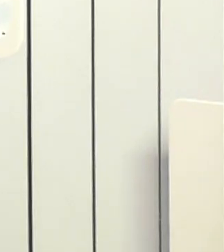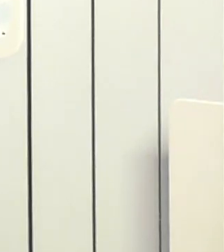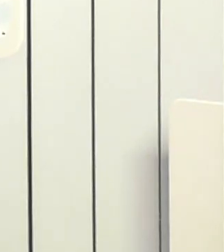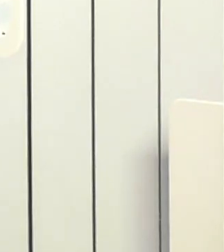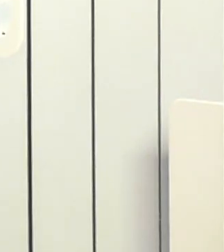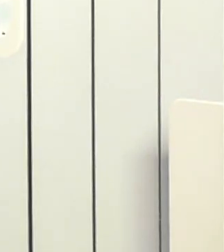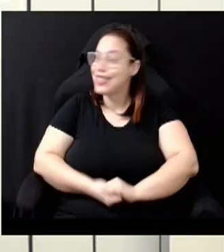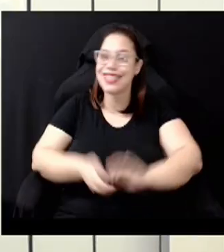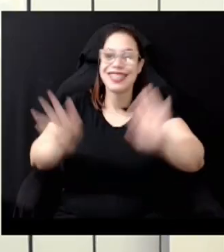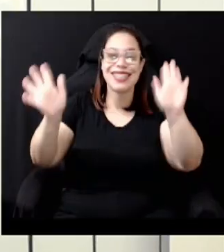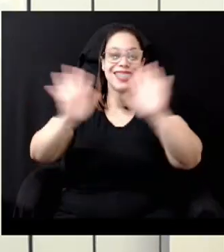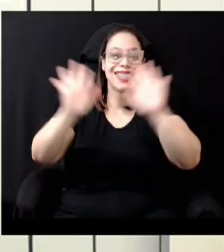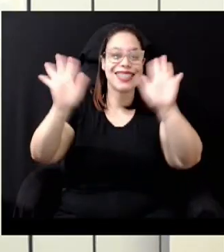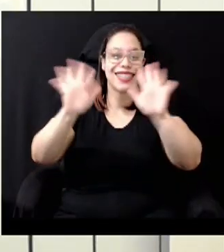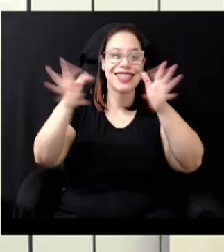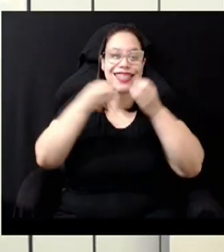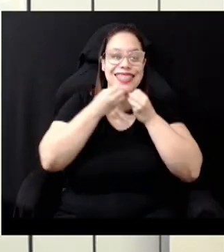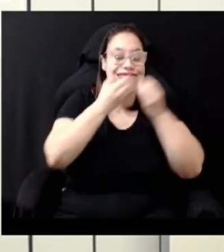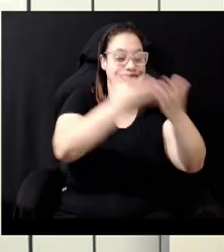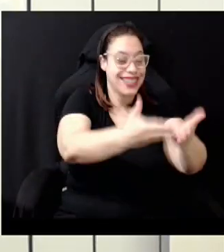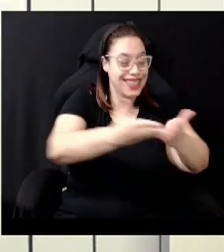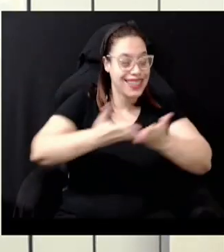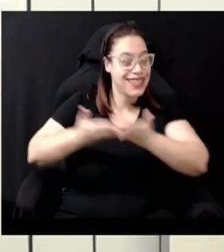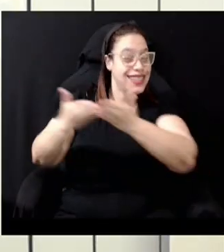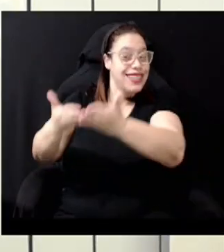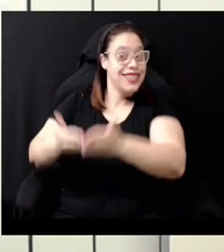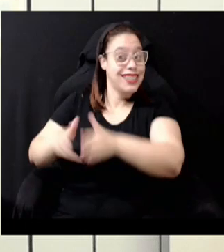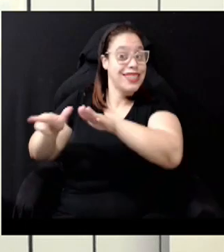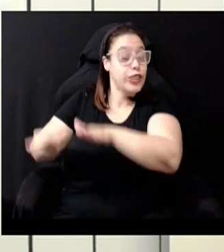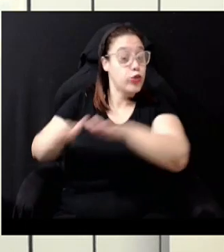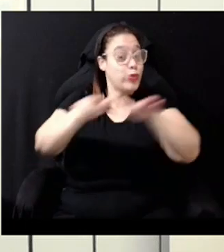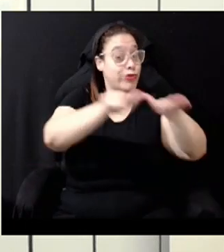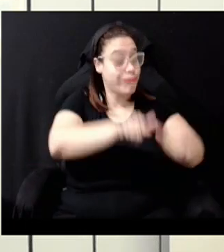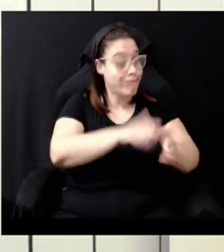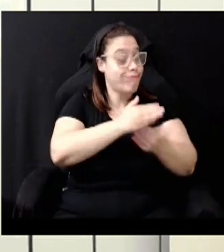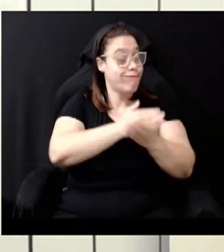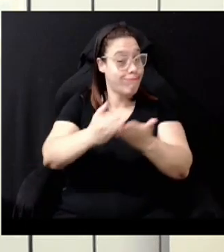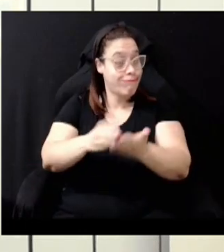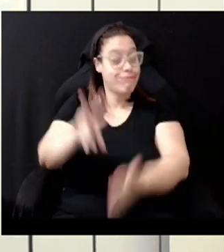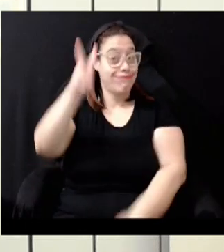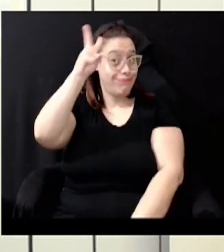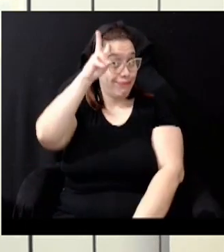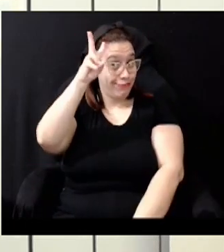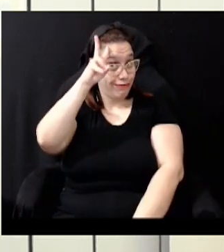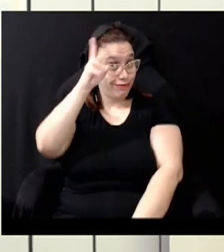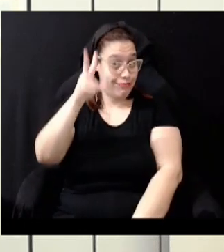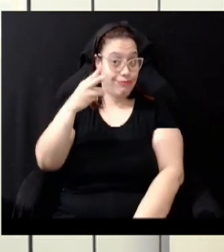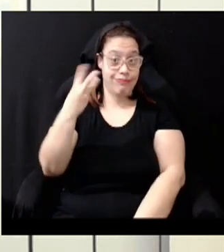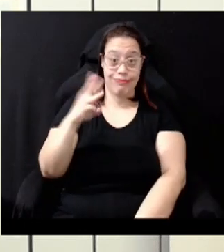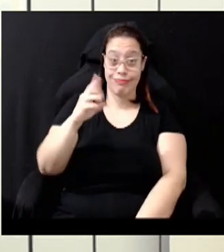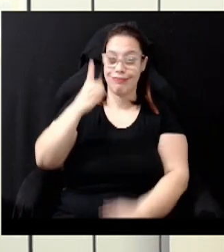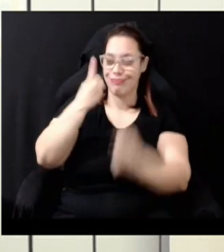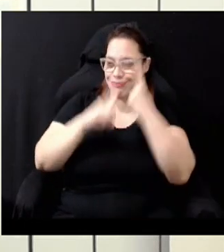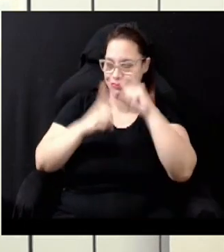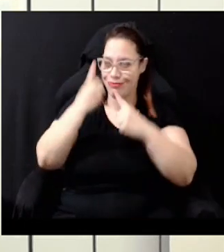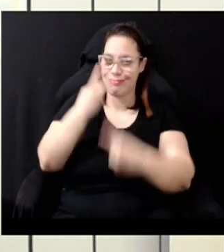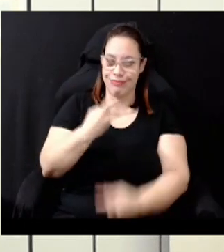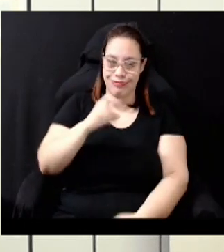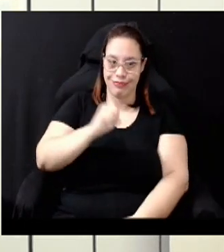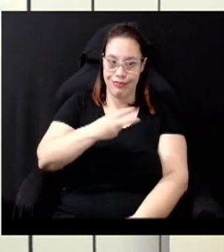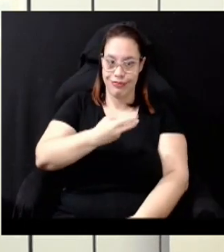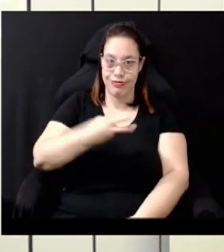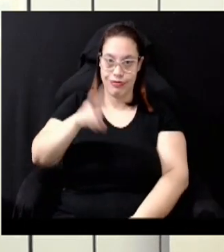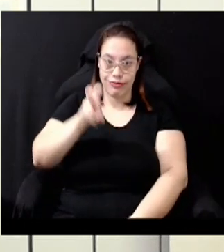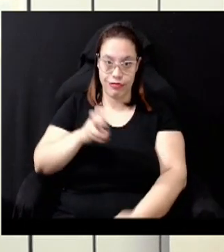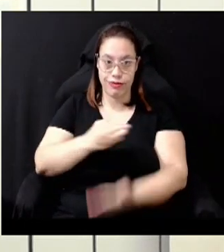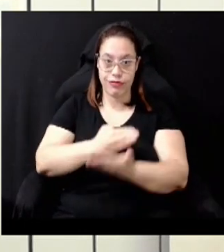Olá, seja bem-vinda, seja bem-vindo. Semana começando, segunda-feira, 3 de fevereiro de 2025.